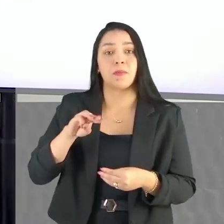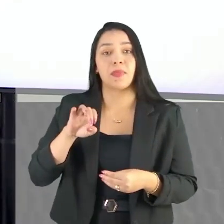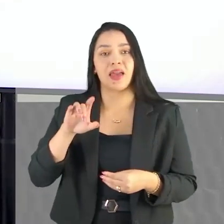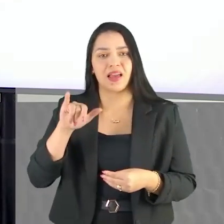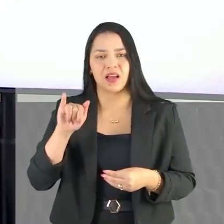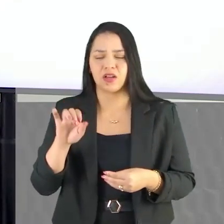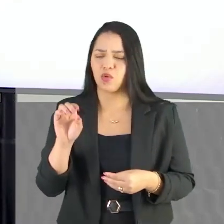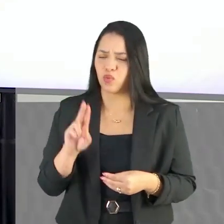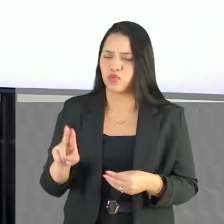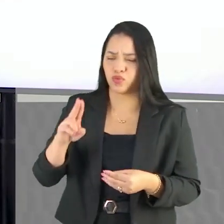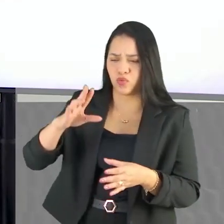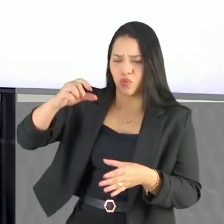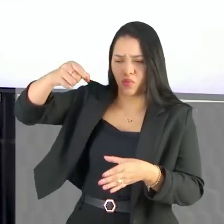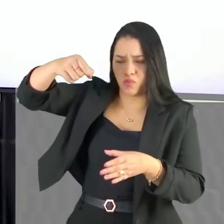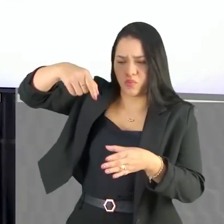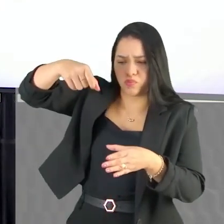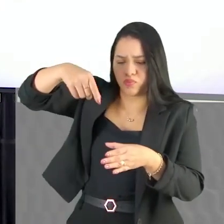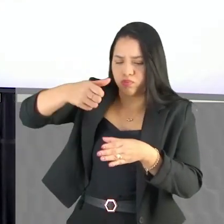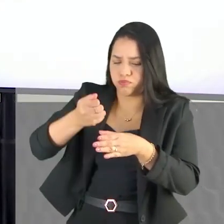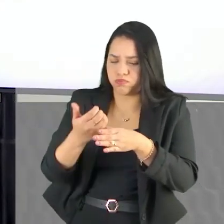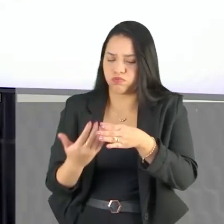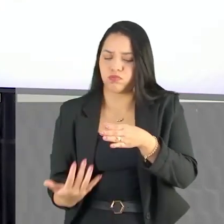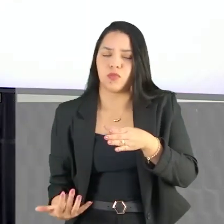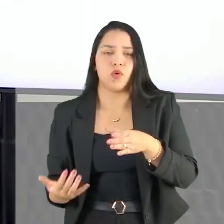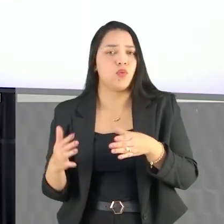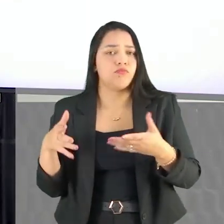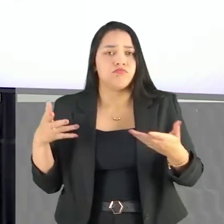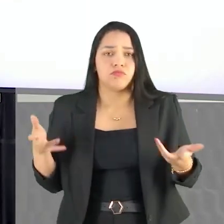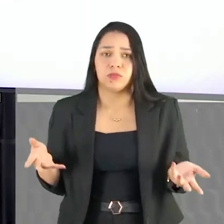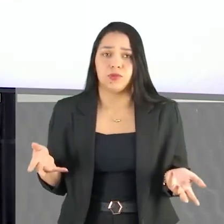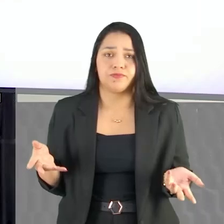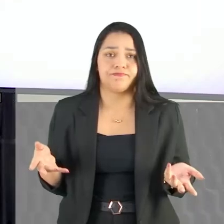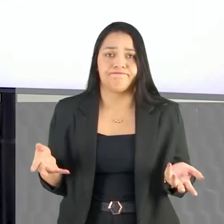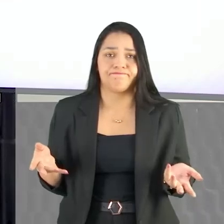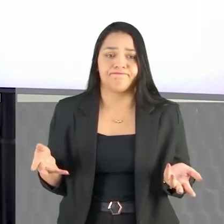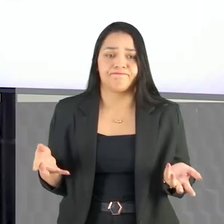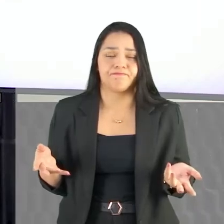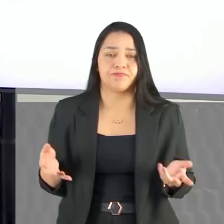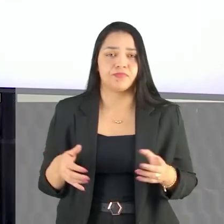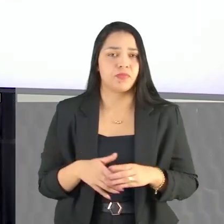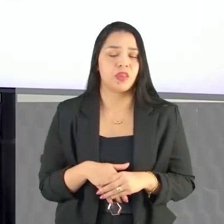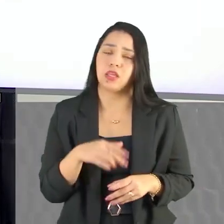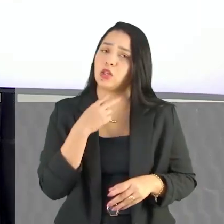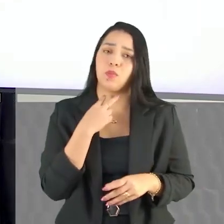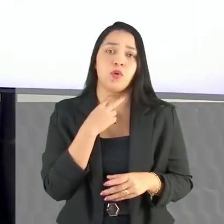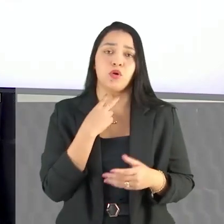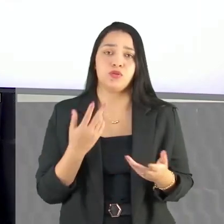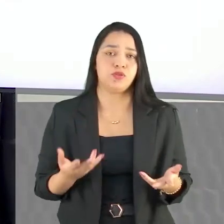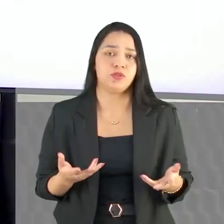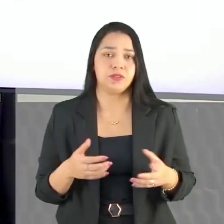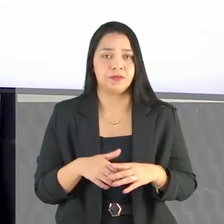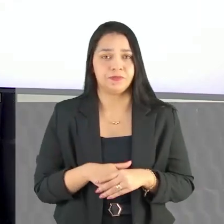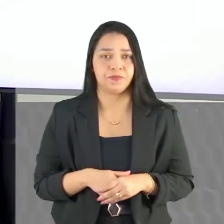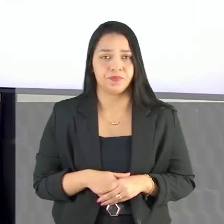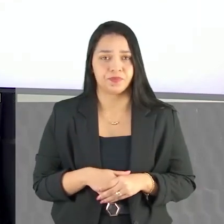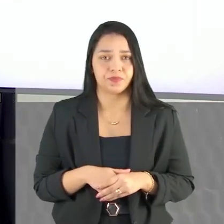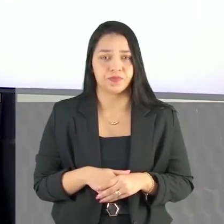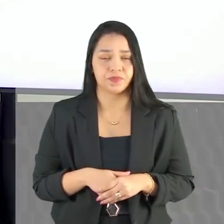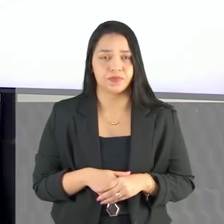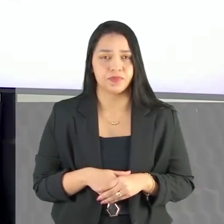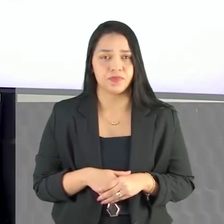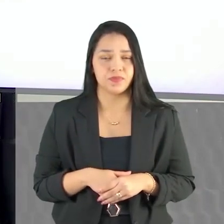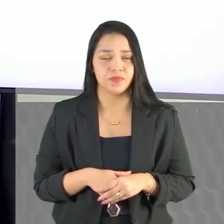uso um filtro, não tem nada a ver com o processo físico, então filtração não pode ser.